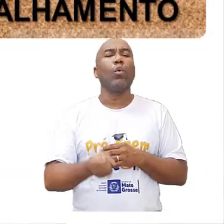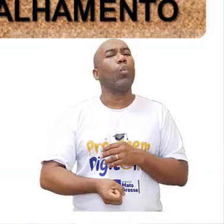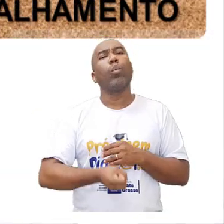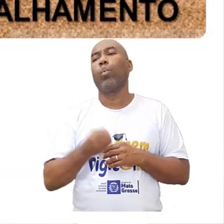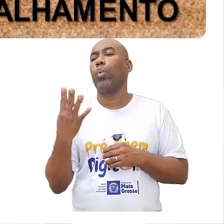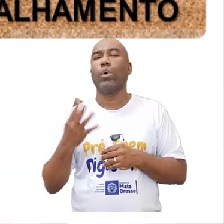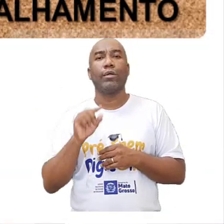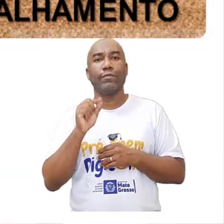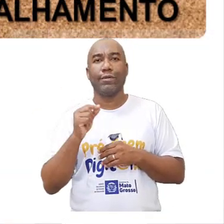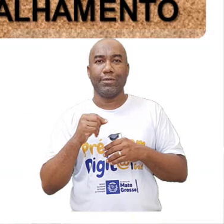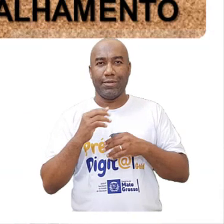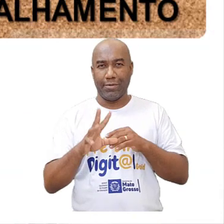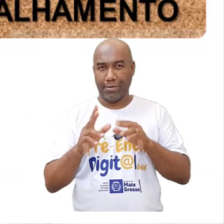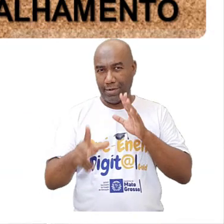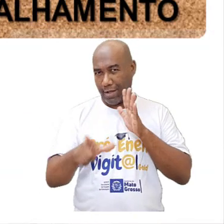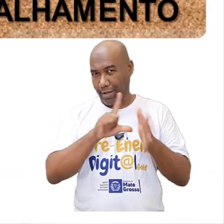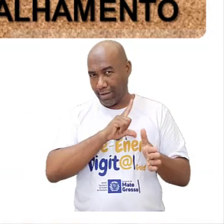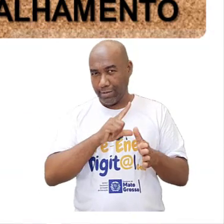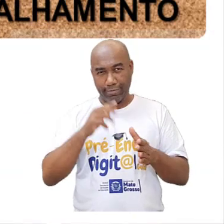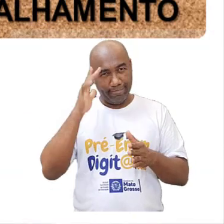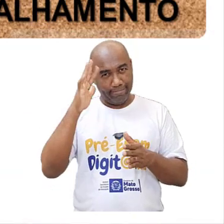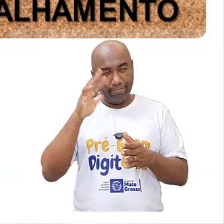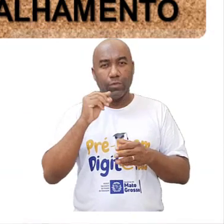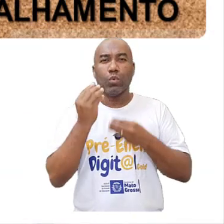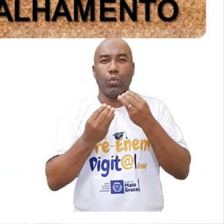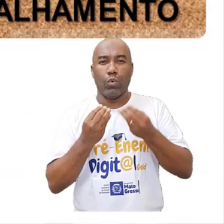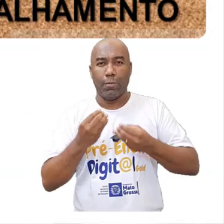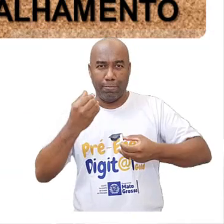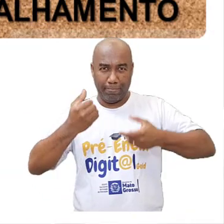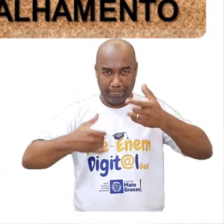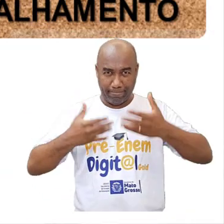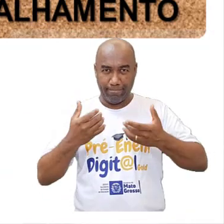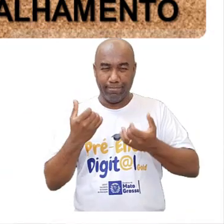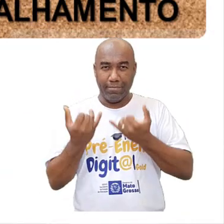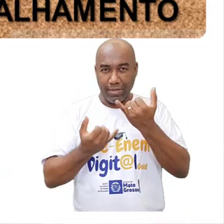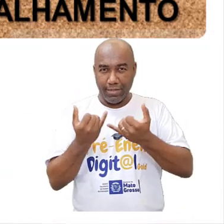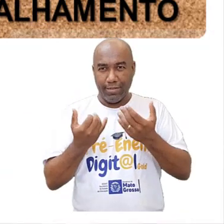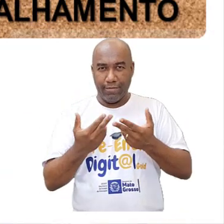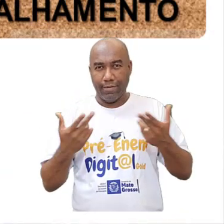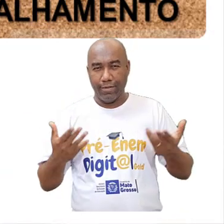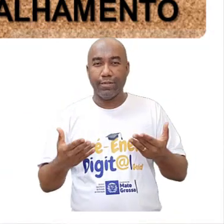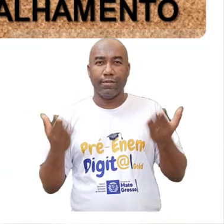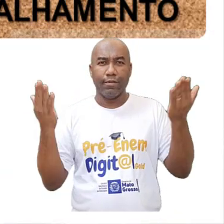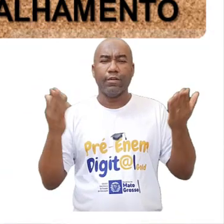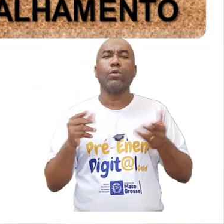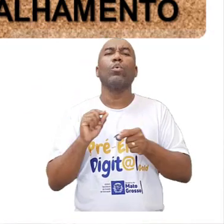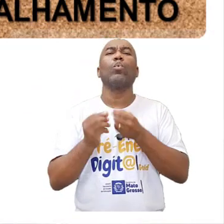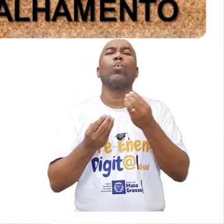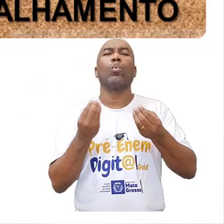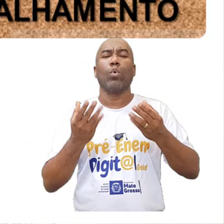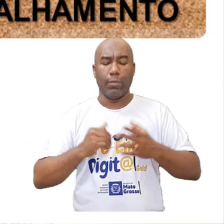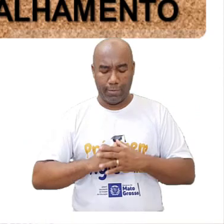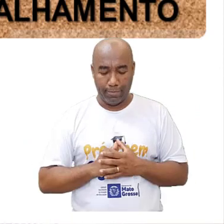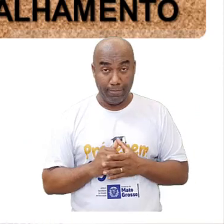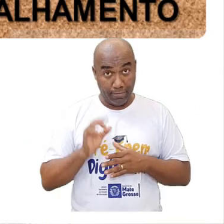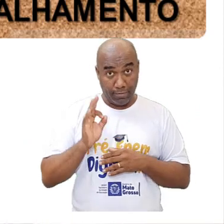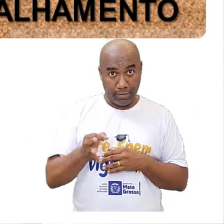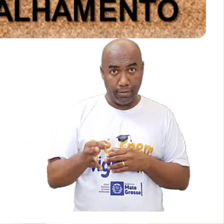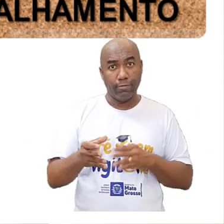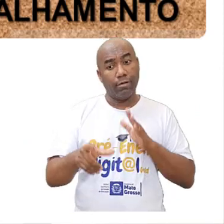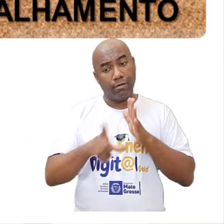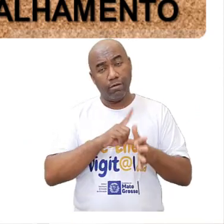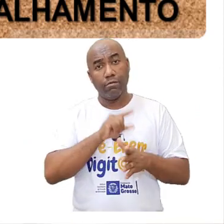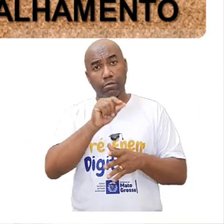esses elementos? E aí eu fiz uma brincadeirinha com vocês e trouxe aqui os nossos 5 elementos,